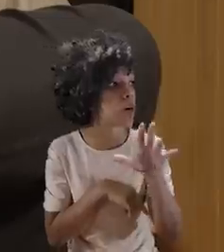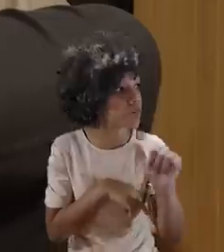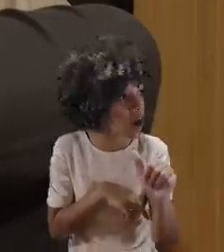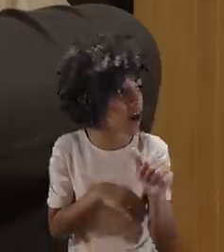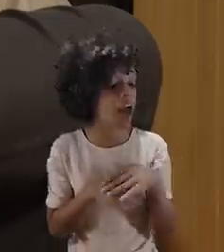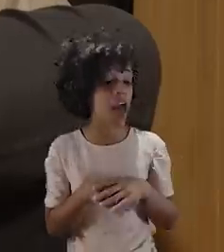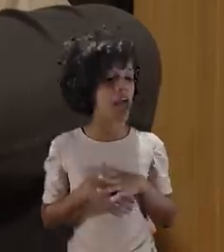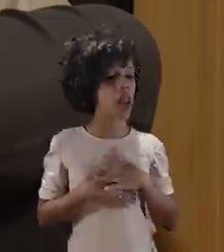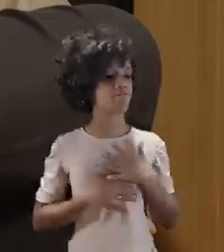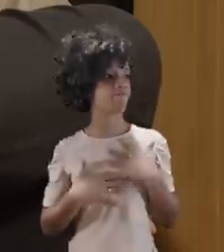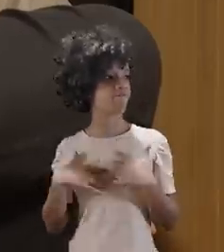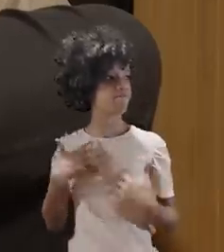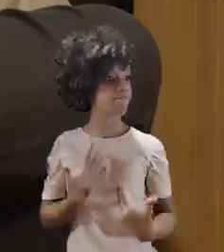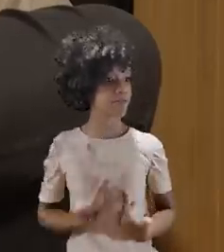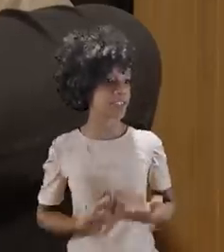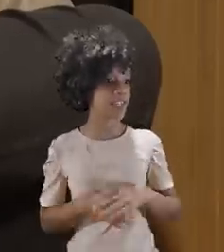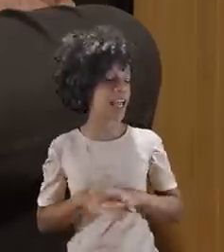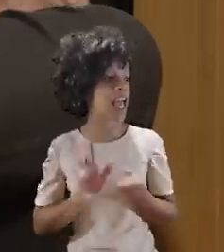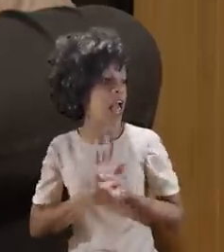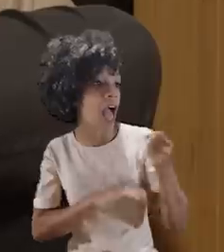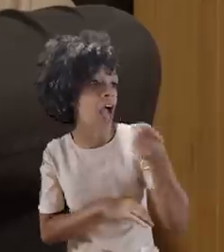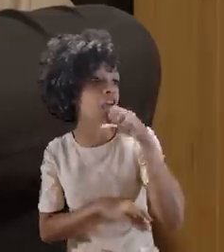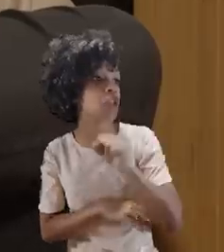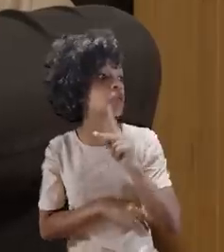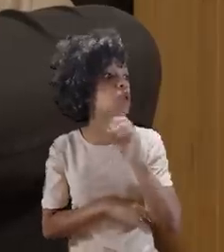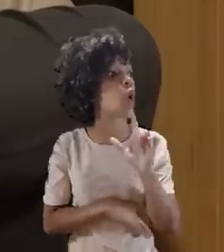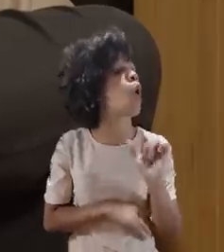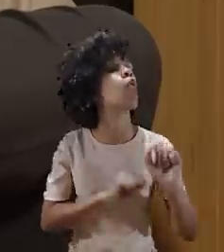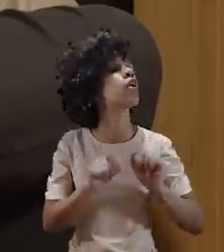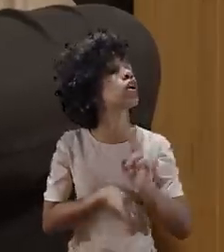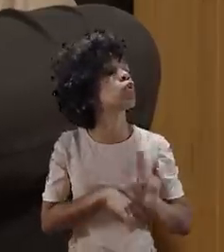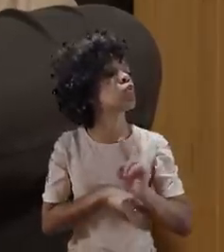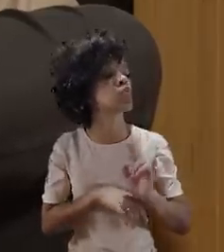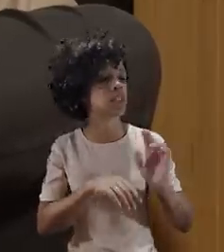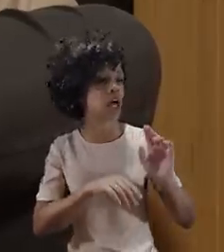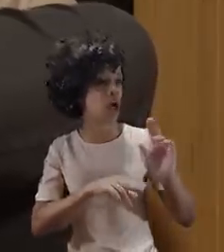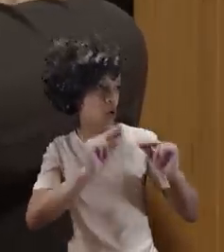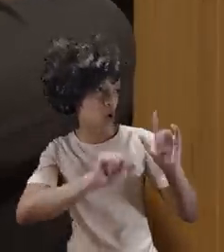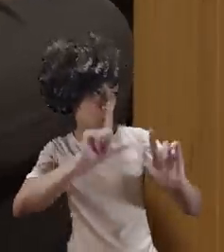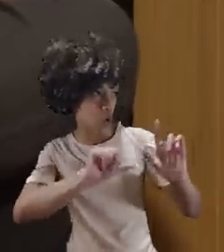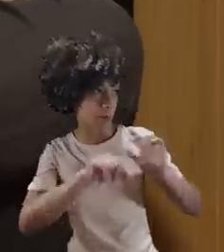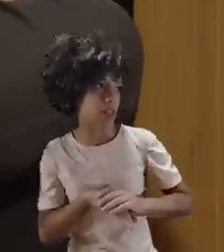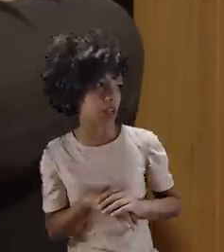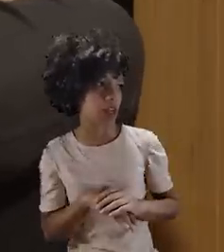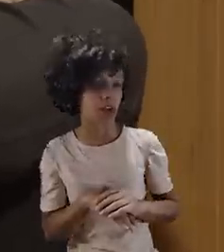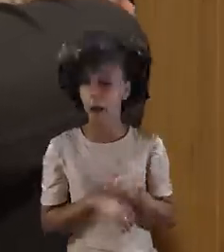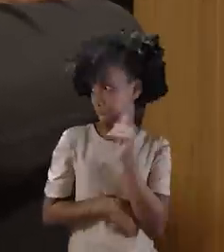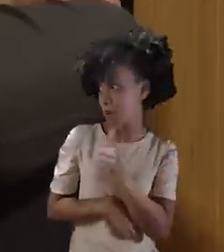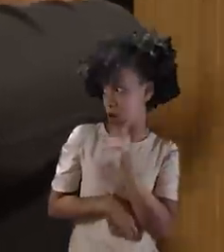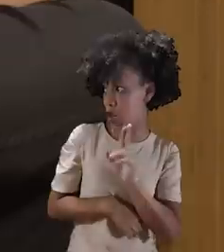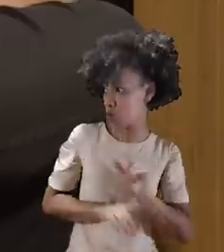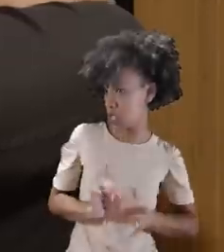sensualidade EA escola deve Redonda o que usa para fazer comercial de cerveja que eu acho que o público masculino não